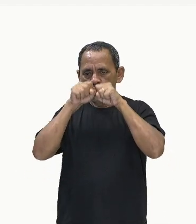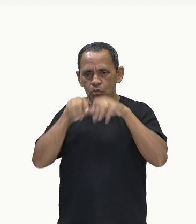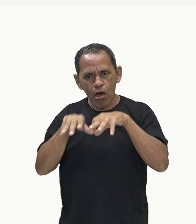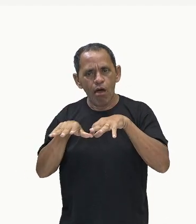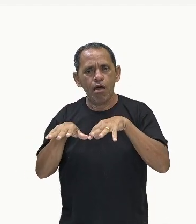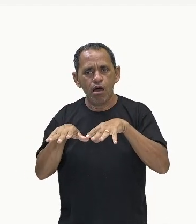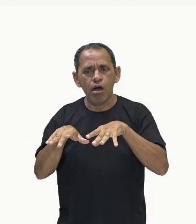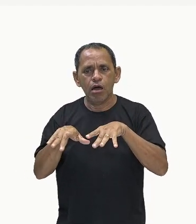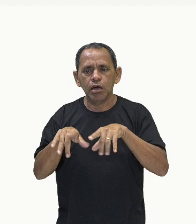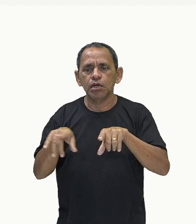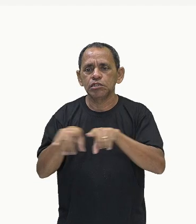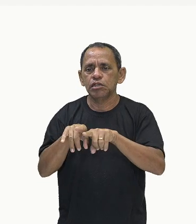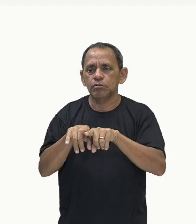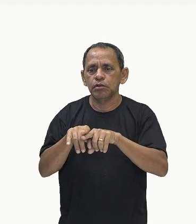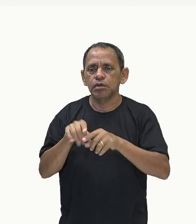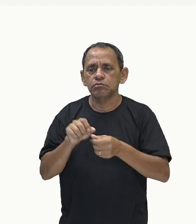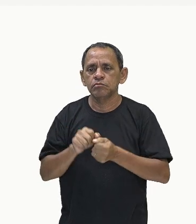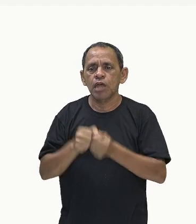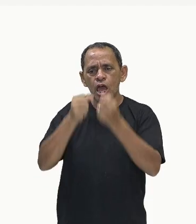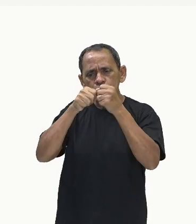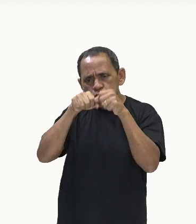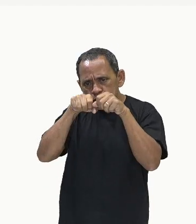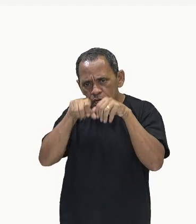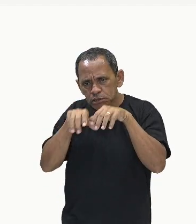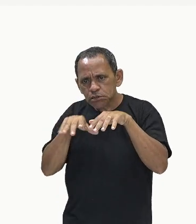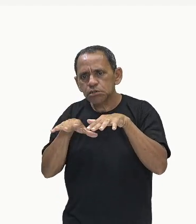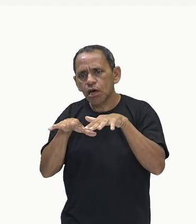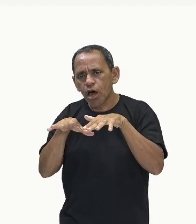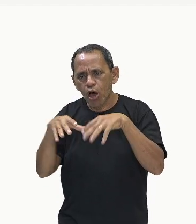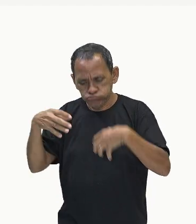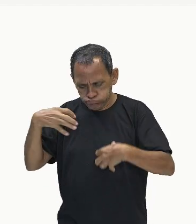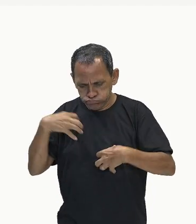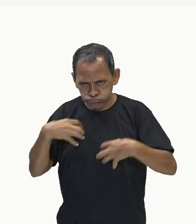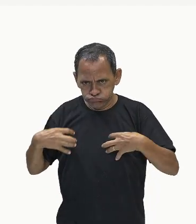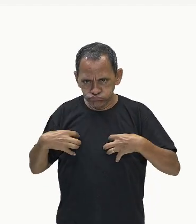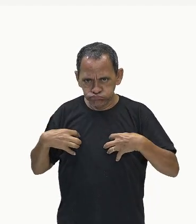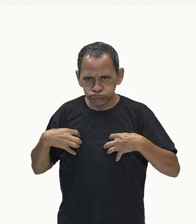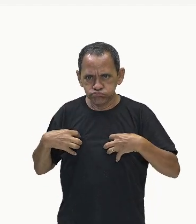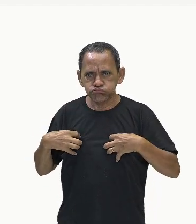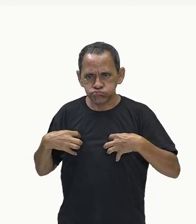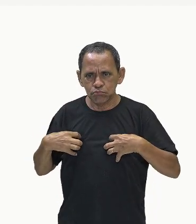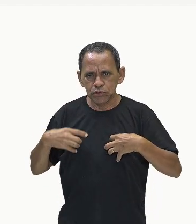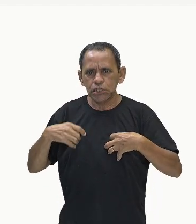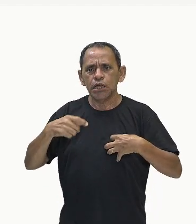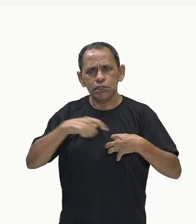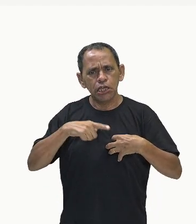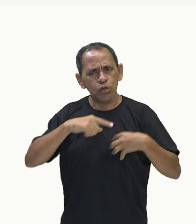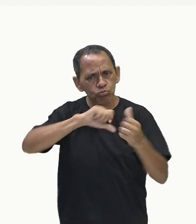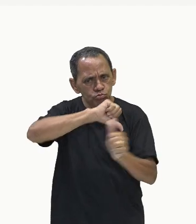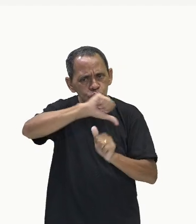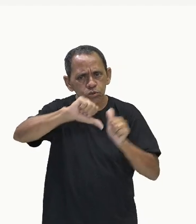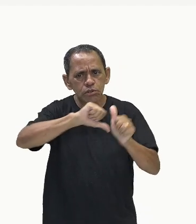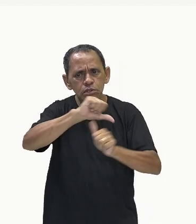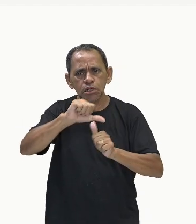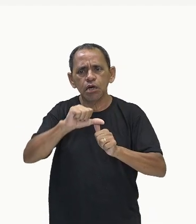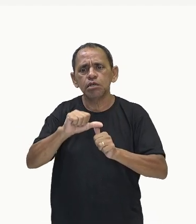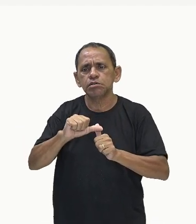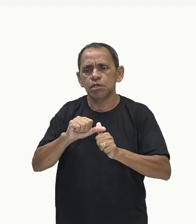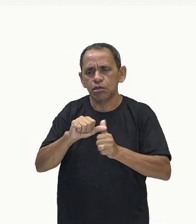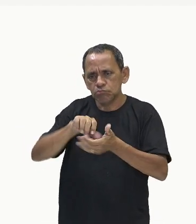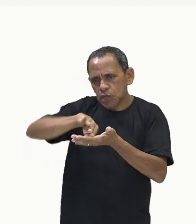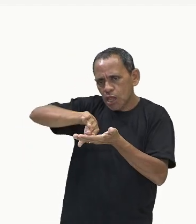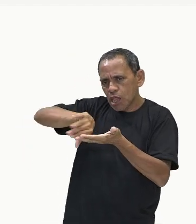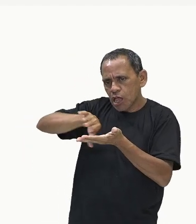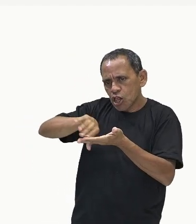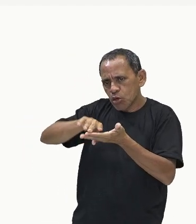na verdade, na expiração, lá nos pulmões, vai haver trocas e será eliminado